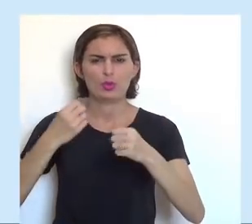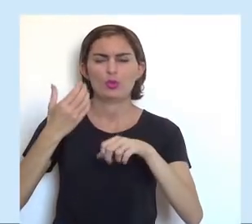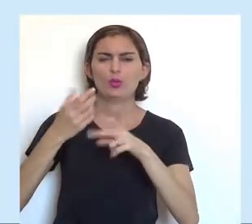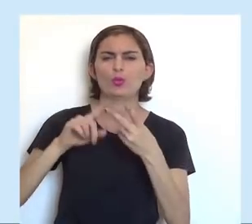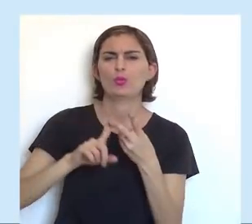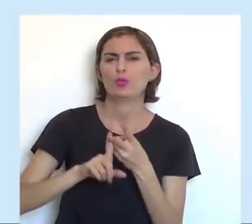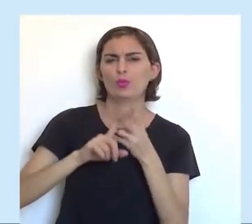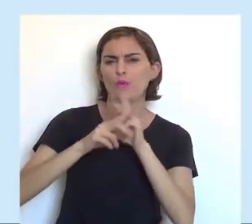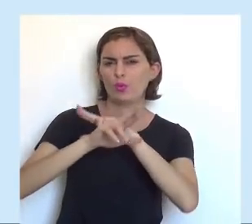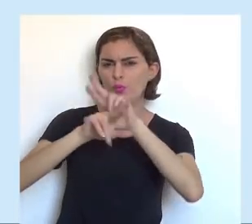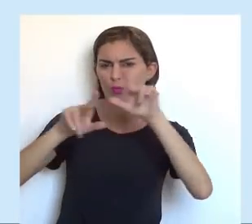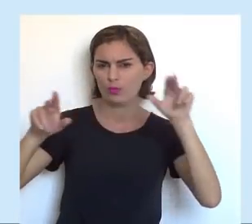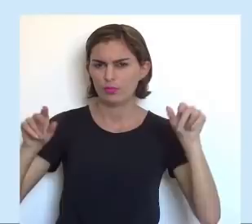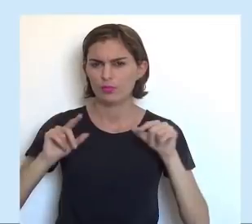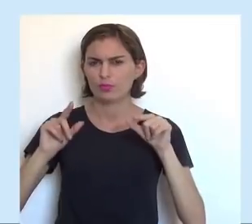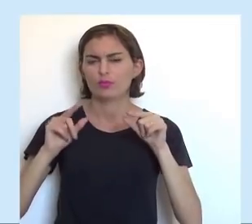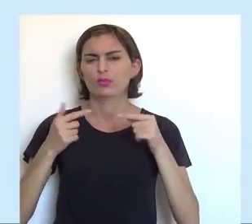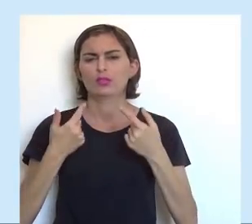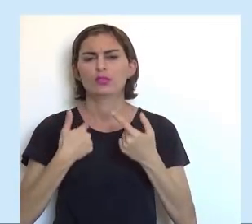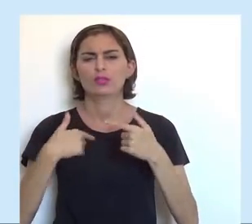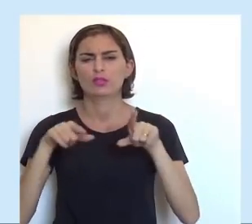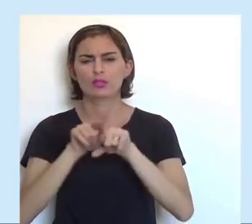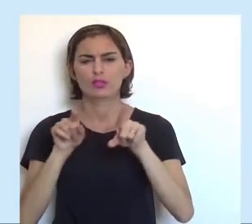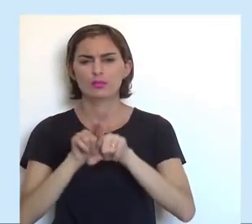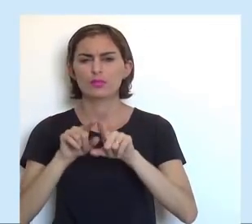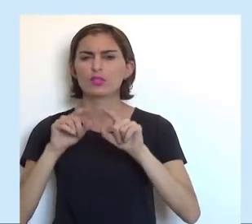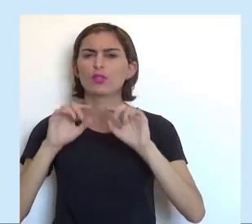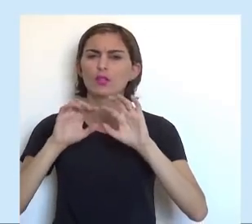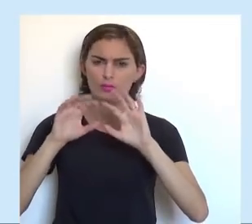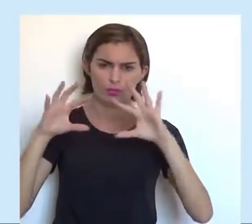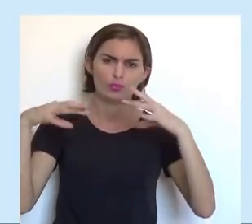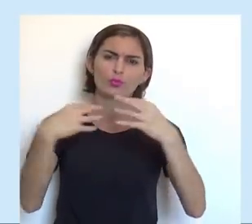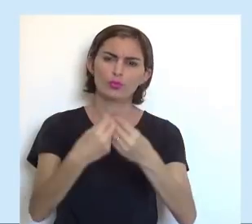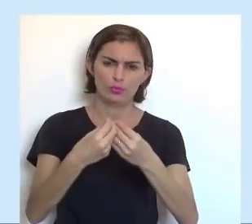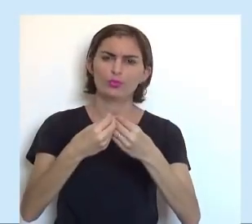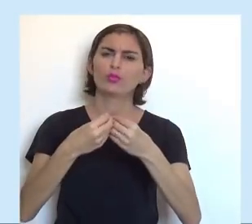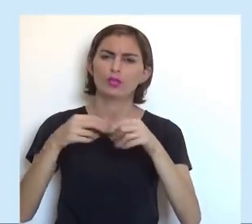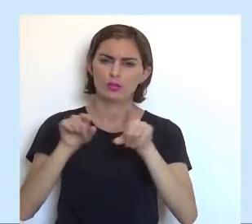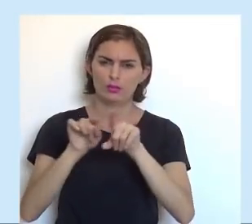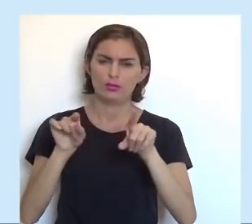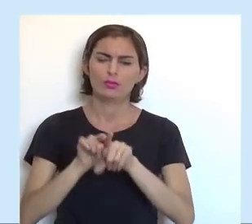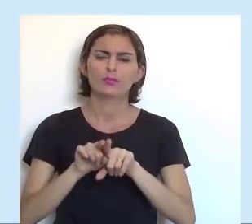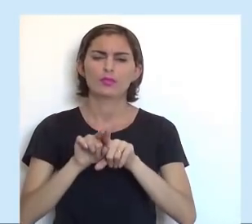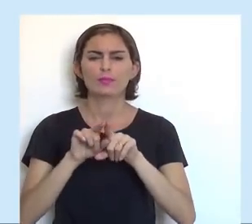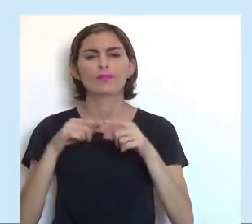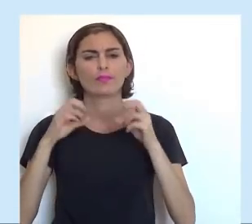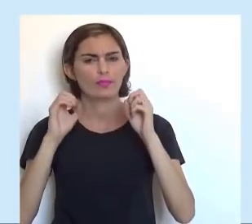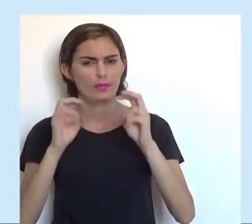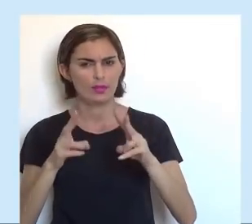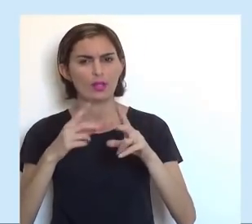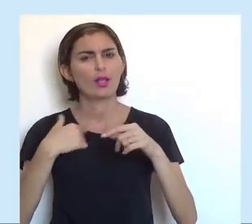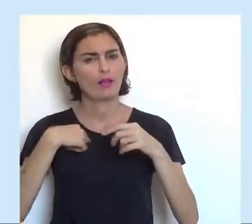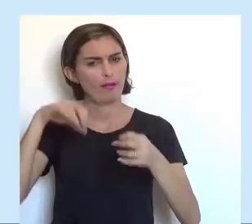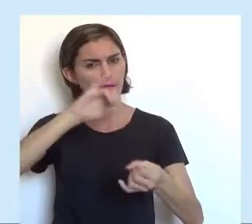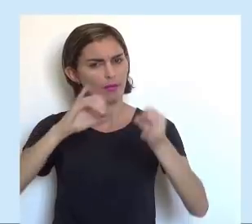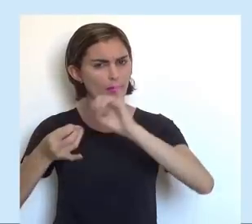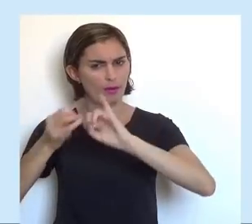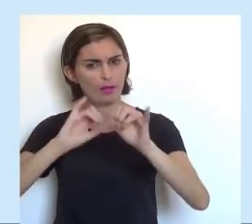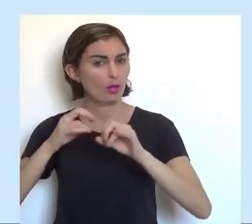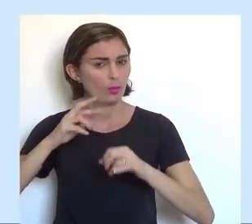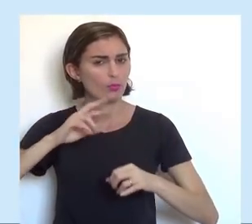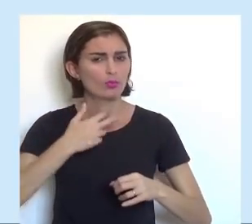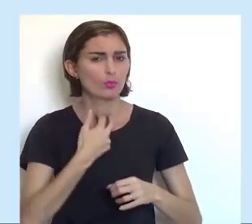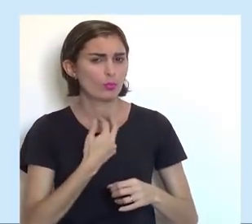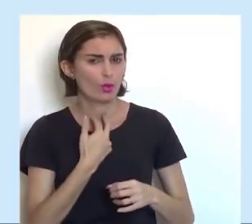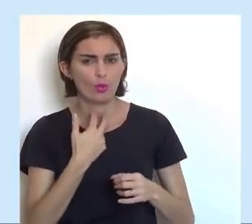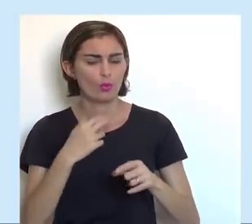chumbo, cádmio e dioxinas e furanos, que são furanos também é um ciclo, ok? Essa é a química. Então,